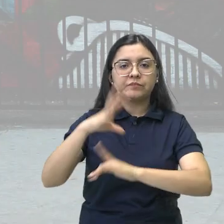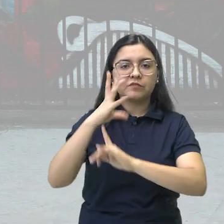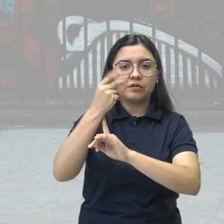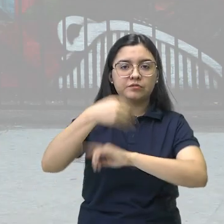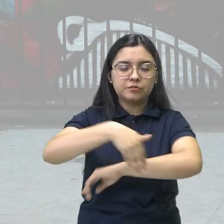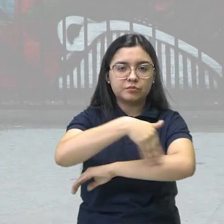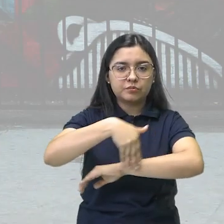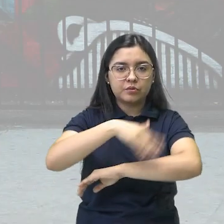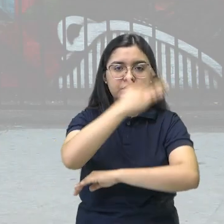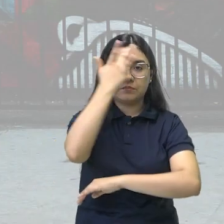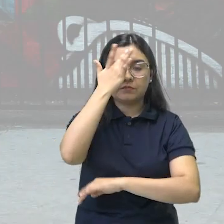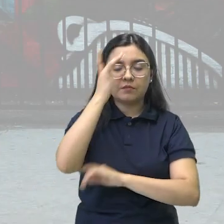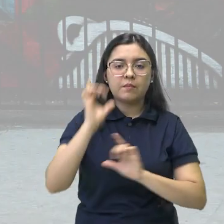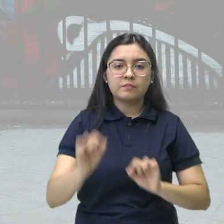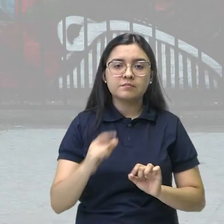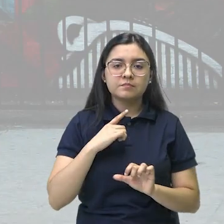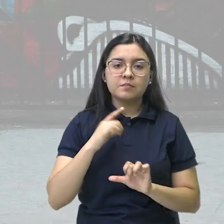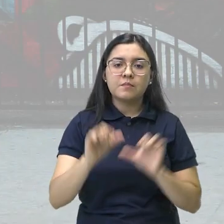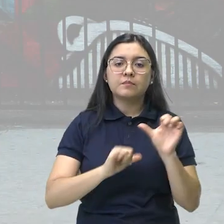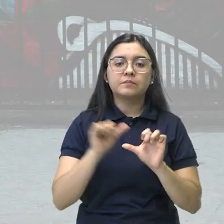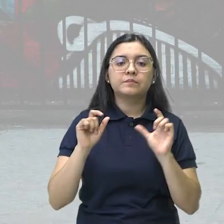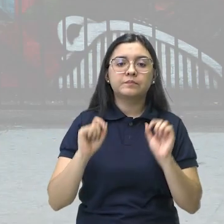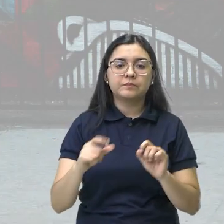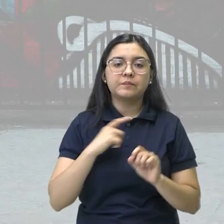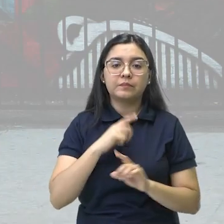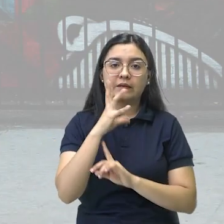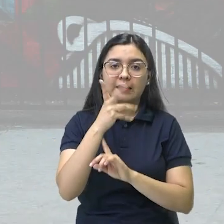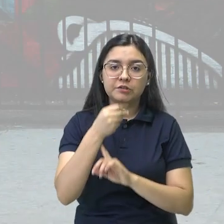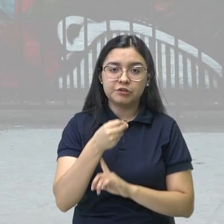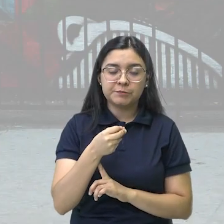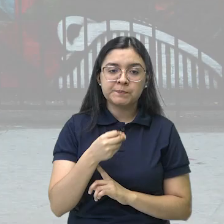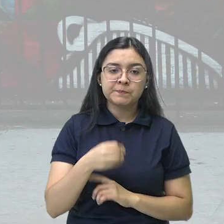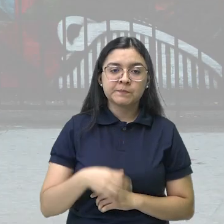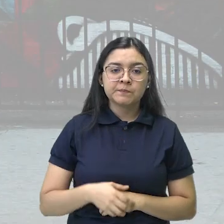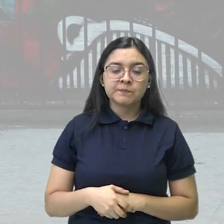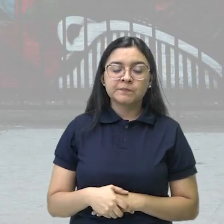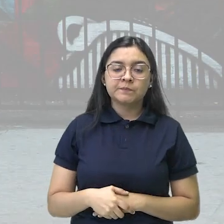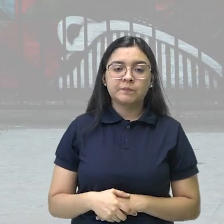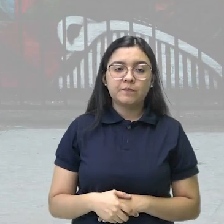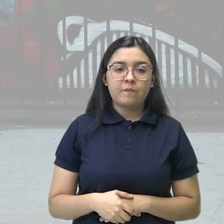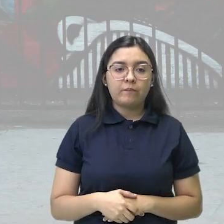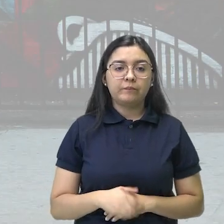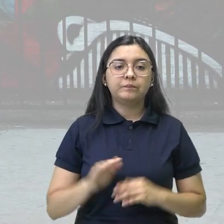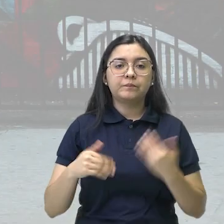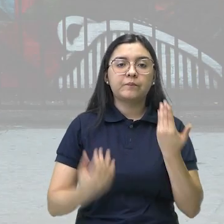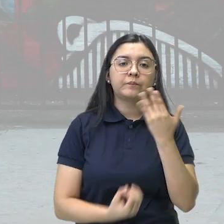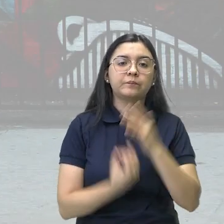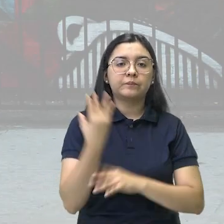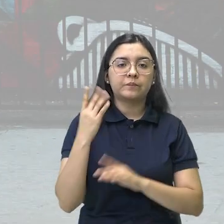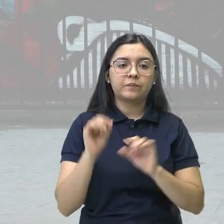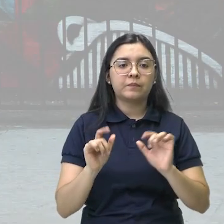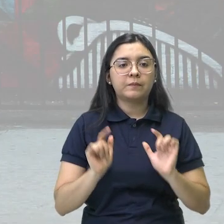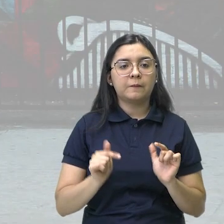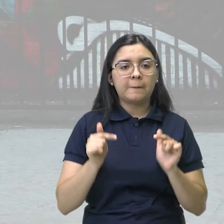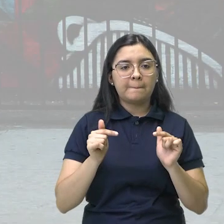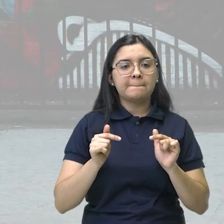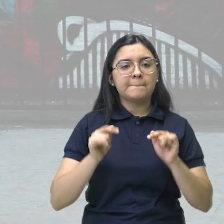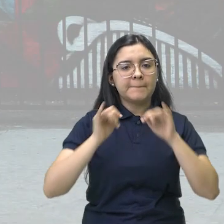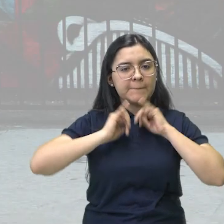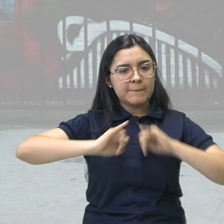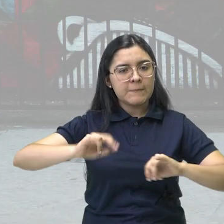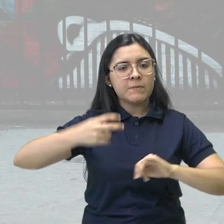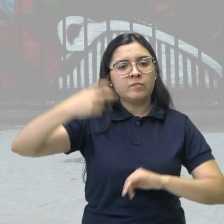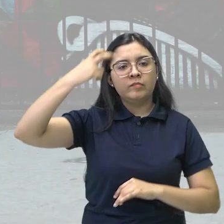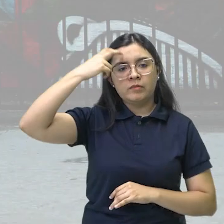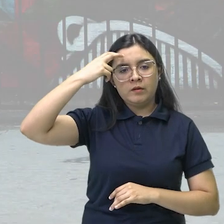em que os grafiteiros se tornaram verdadeiros artistas. Então, surgido como uma